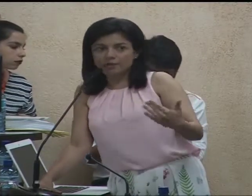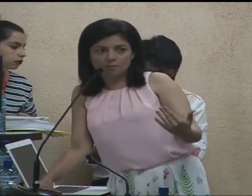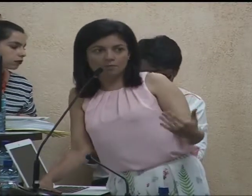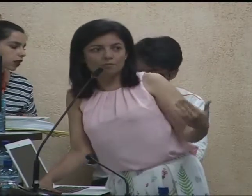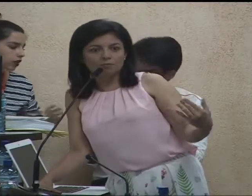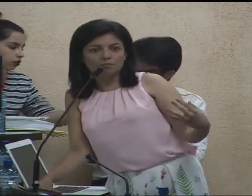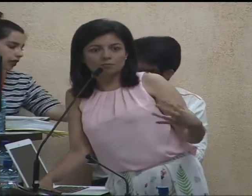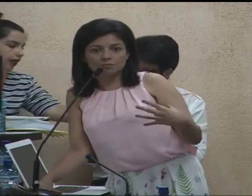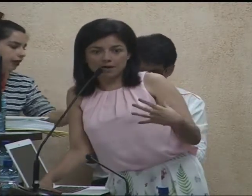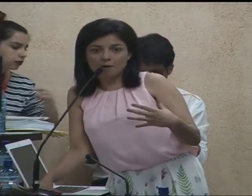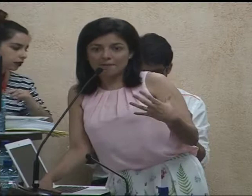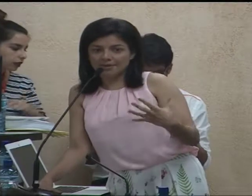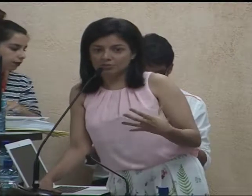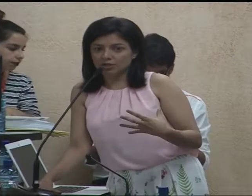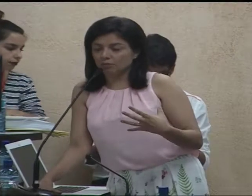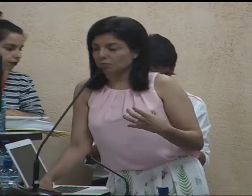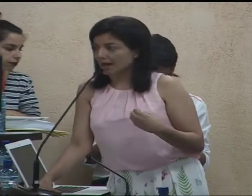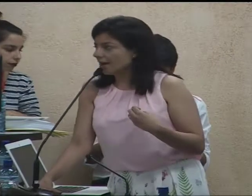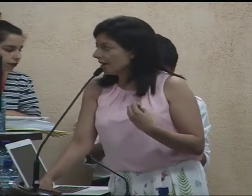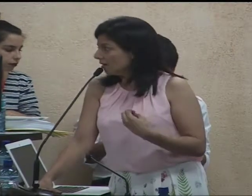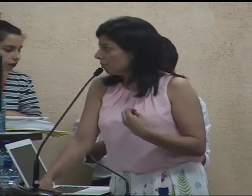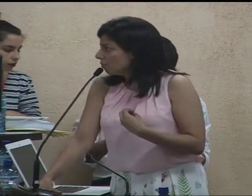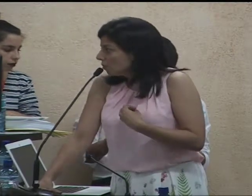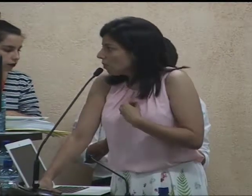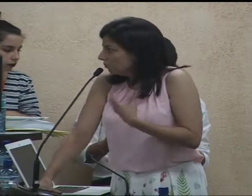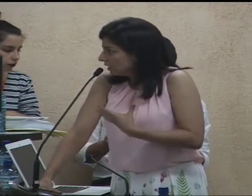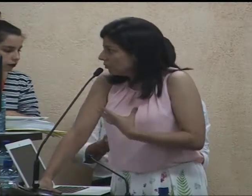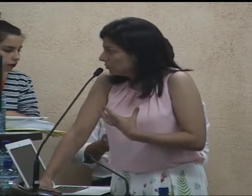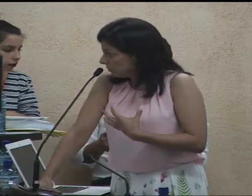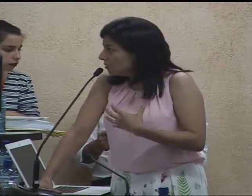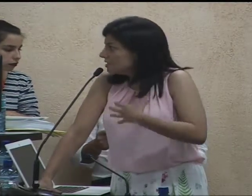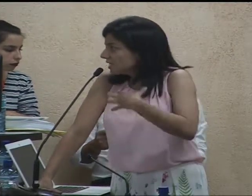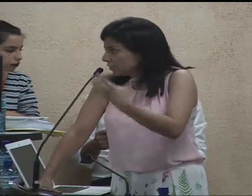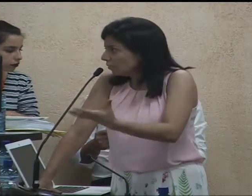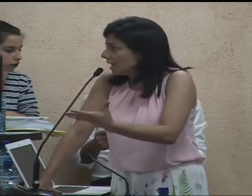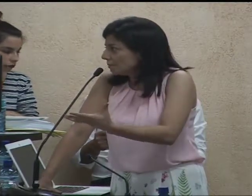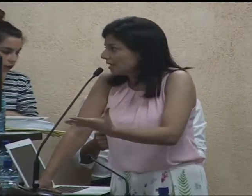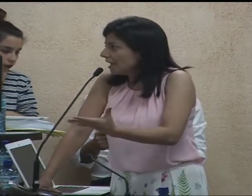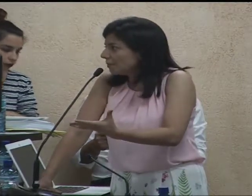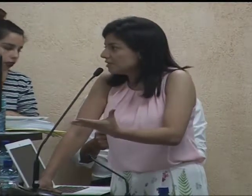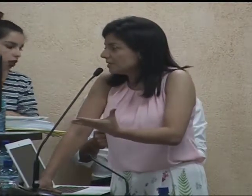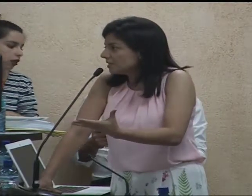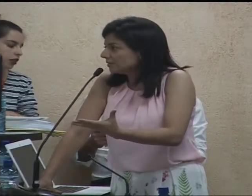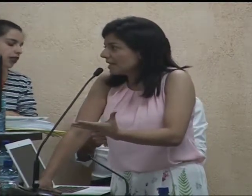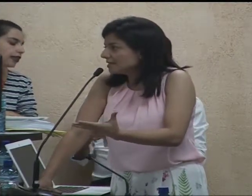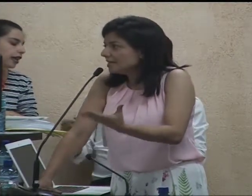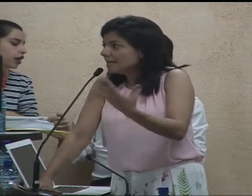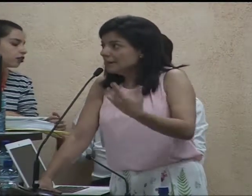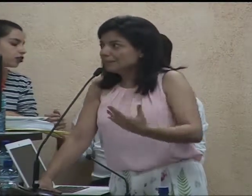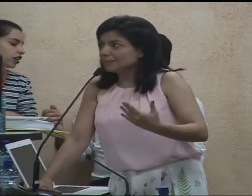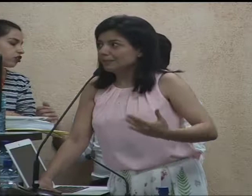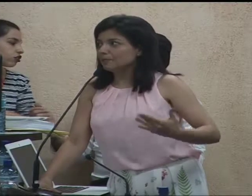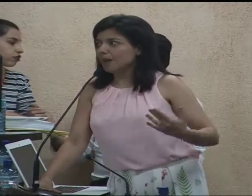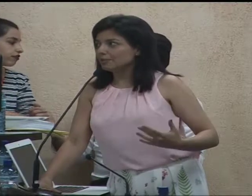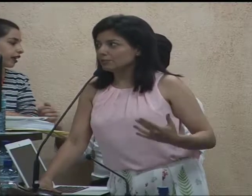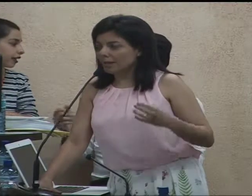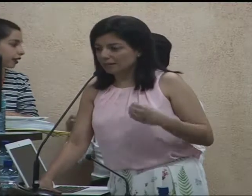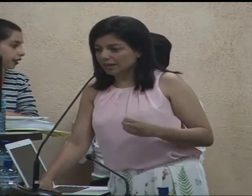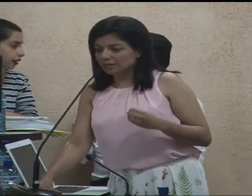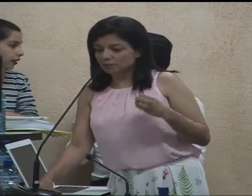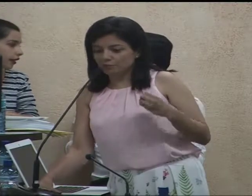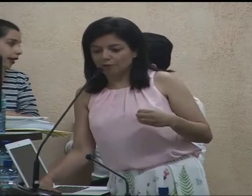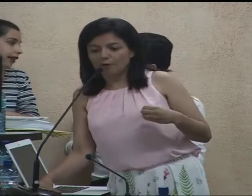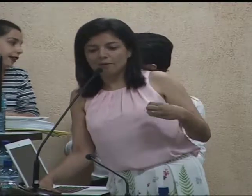tem que ter realmente um condão humanizador aí para lidar com uma situação dessa, mas também não acho